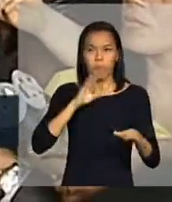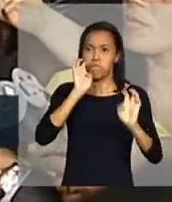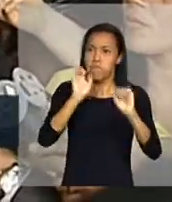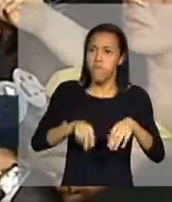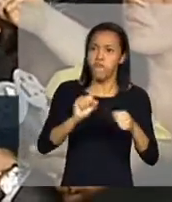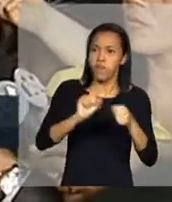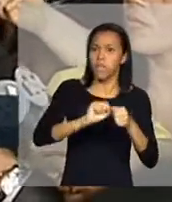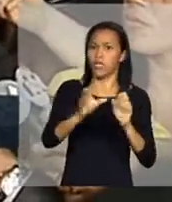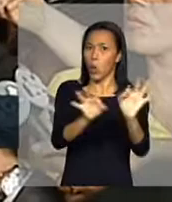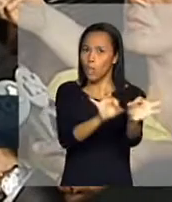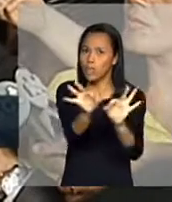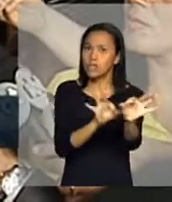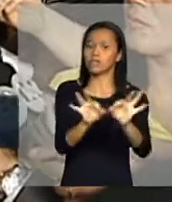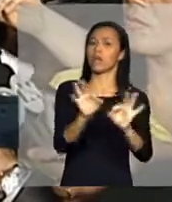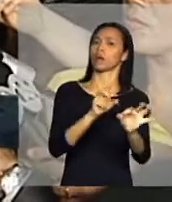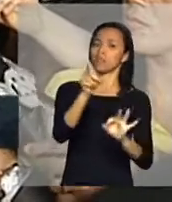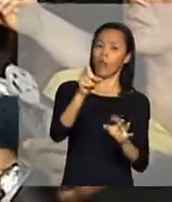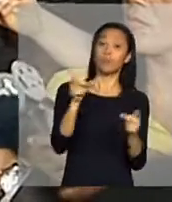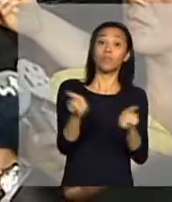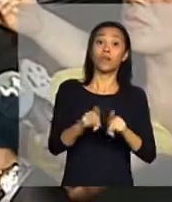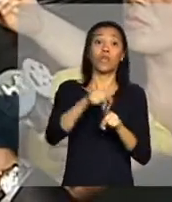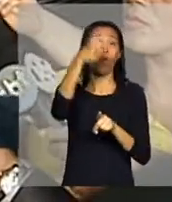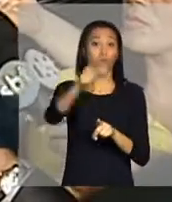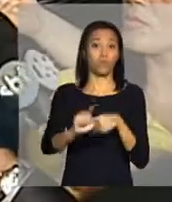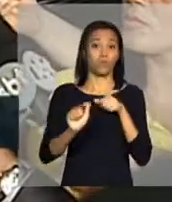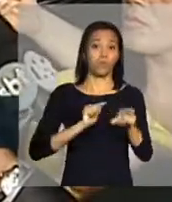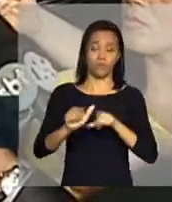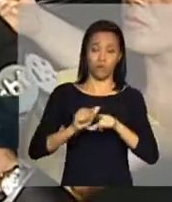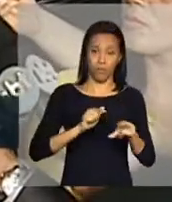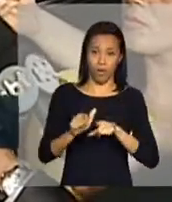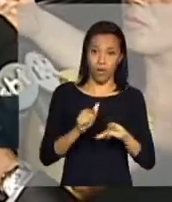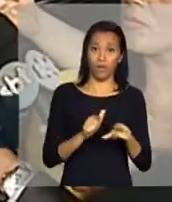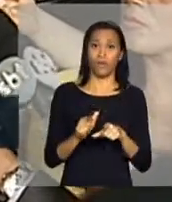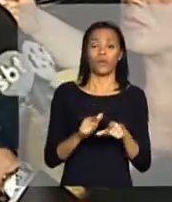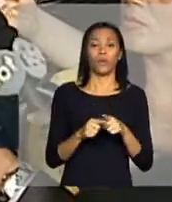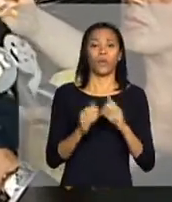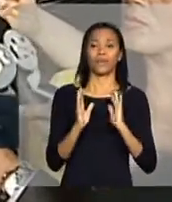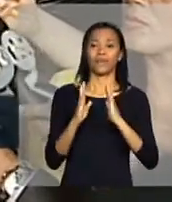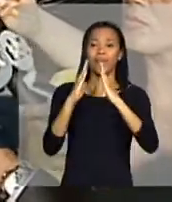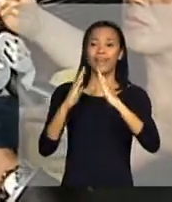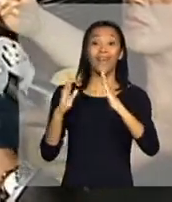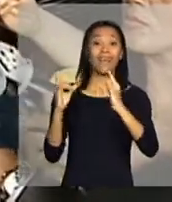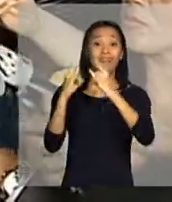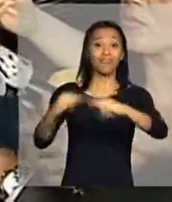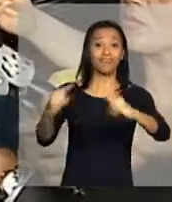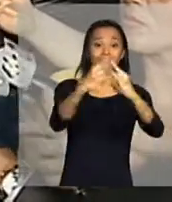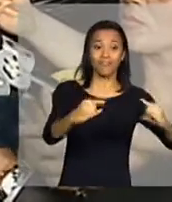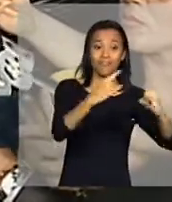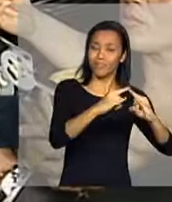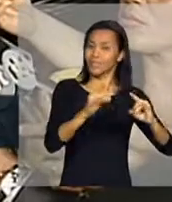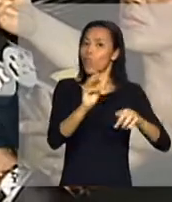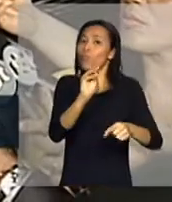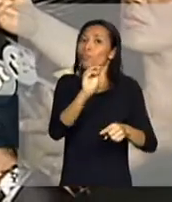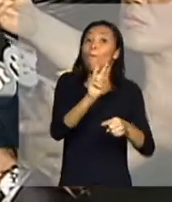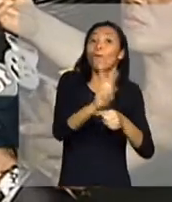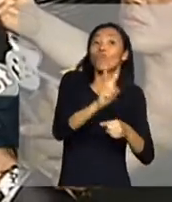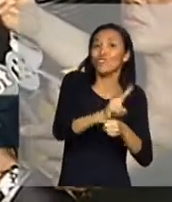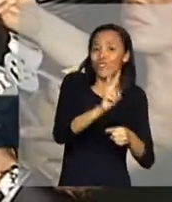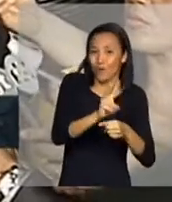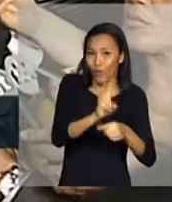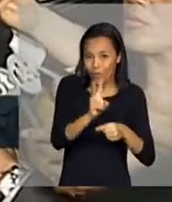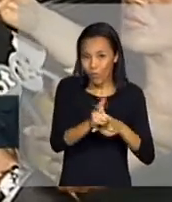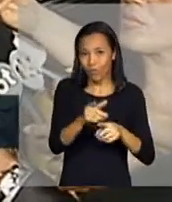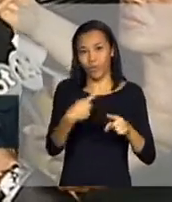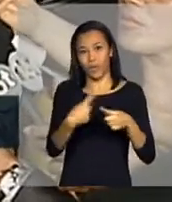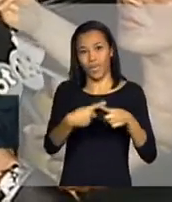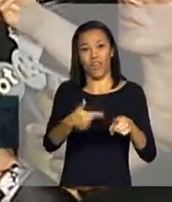bem organizada. Estão sendo feitos trabalhos também em relação aos alojamentos, ainda está provisório, né, porque eles saíram daquela